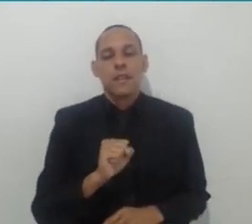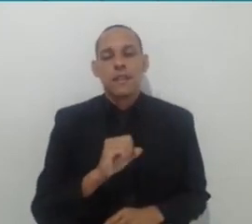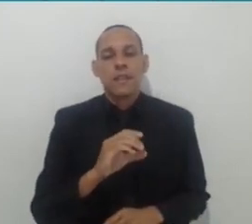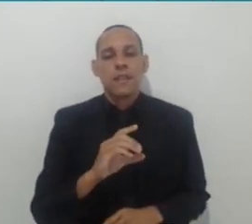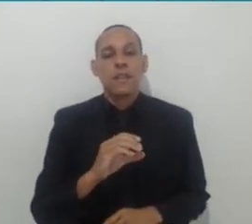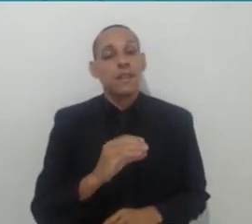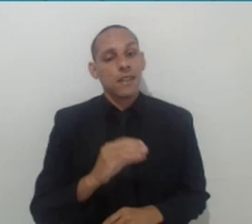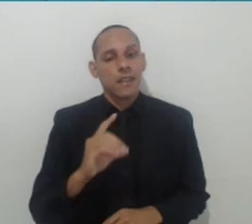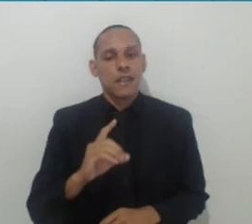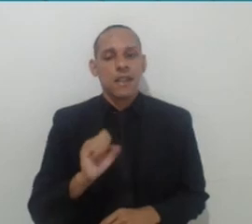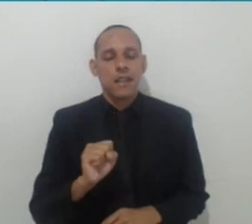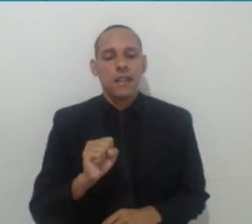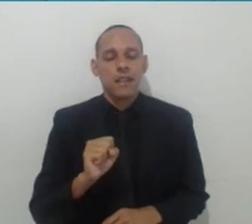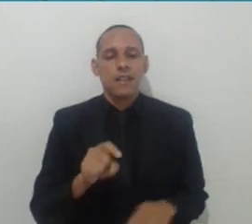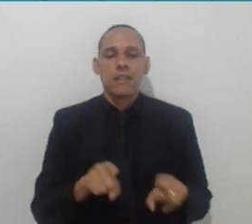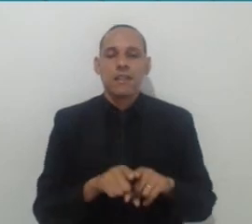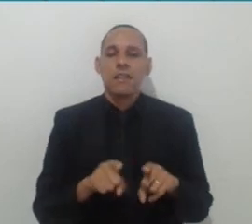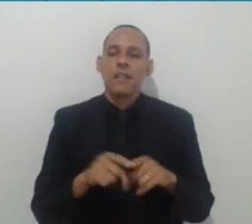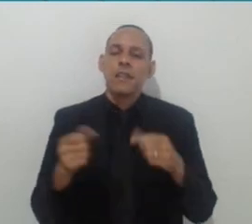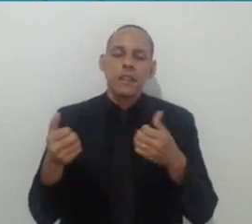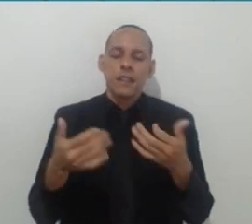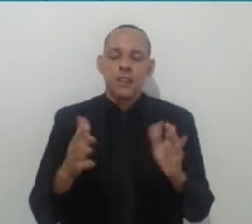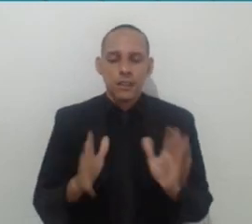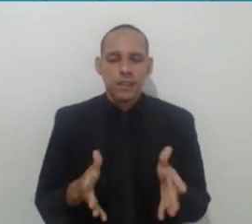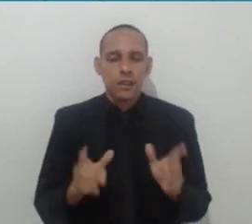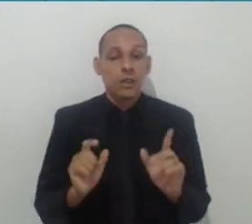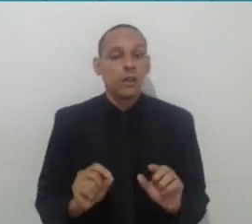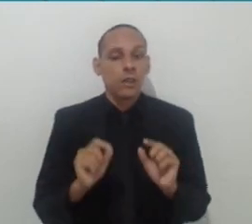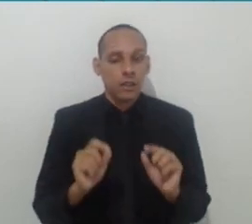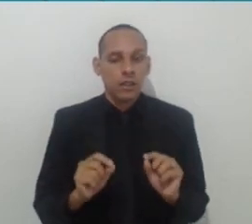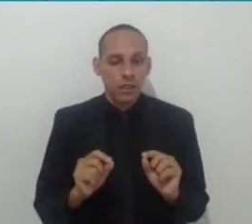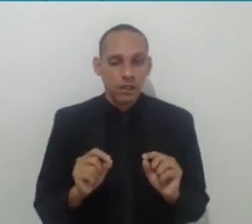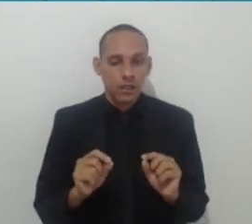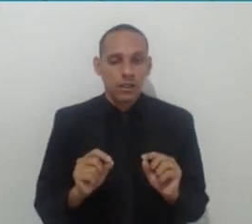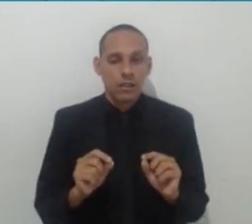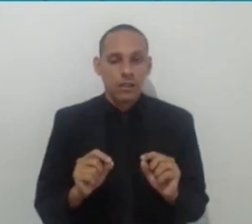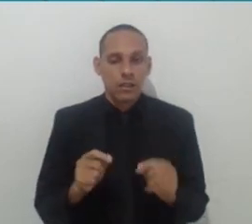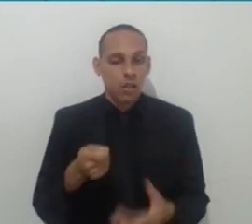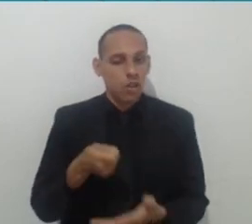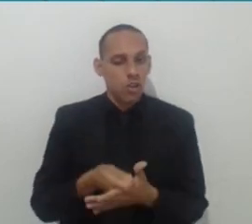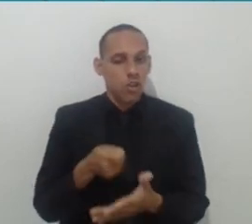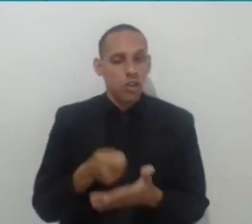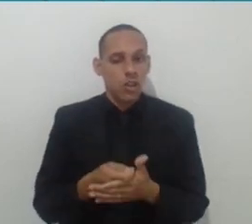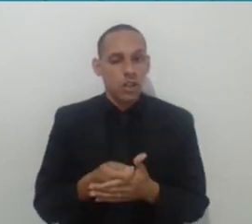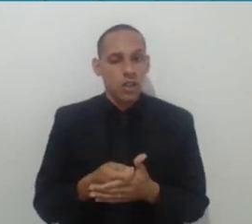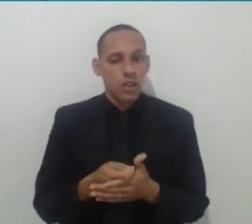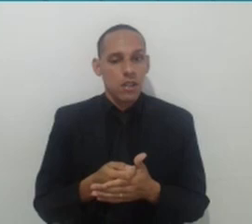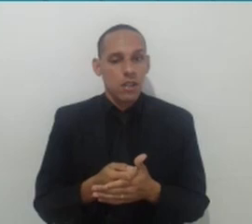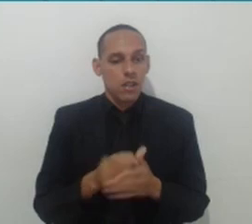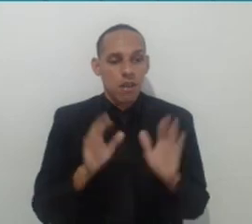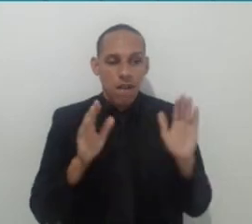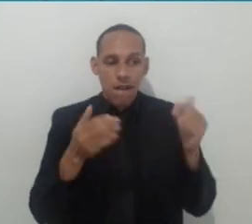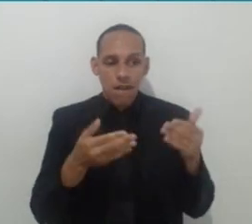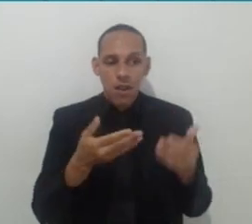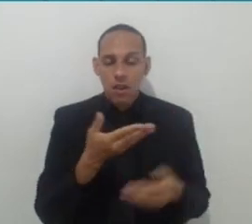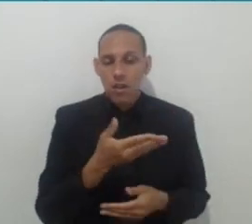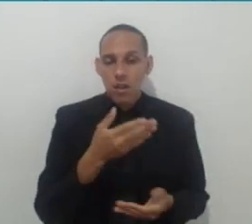conforme já explicitado, não deve ser alvo do cumprimento desse julgado. Reiteramos as razões